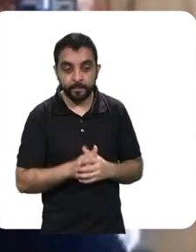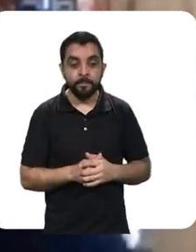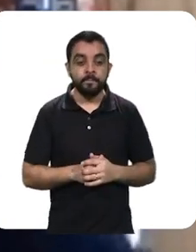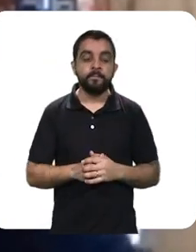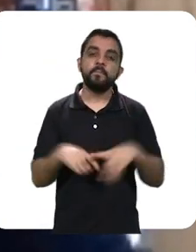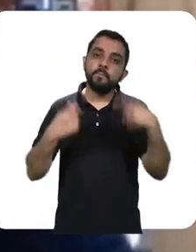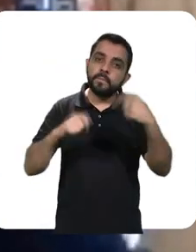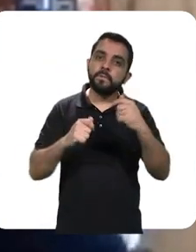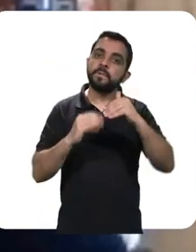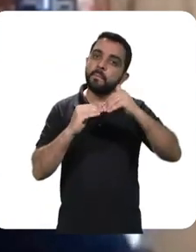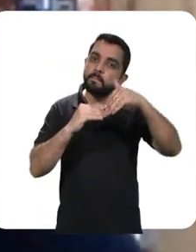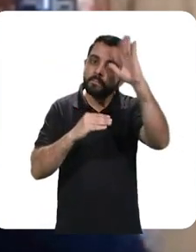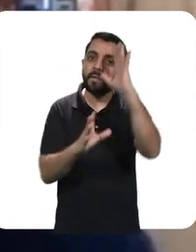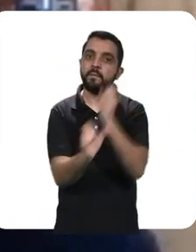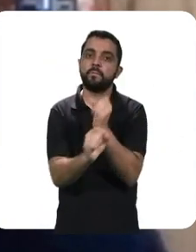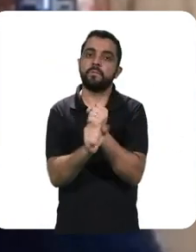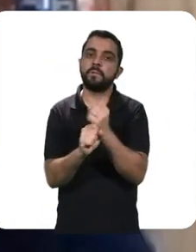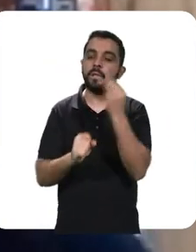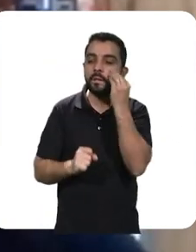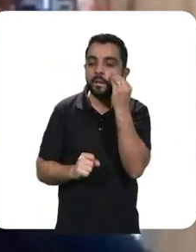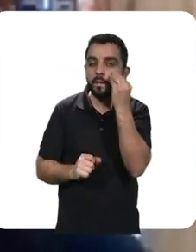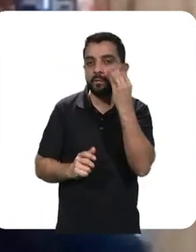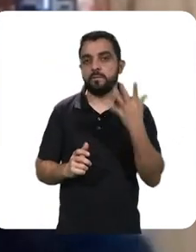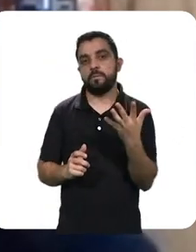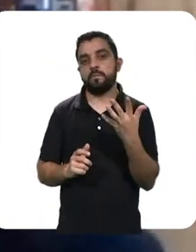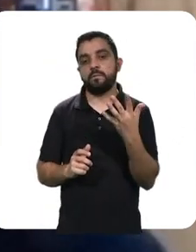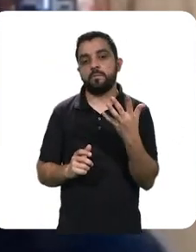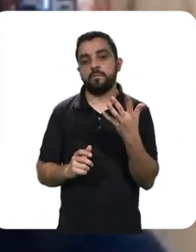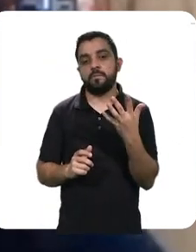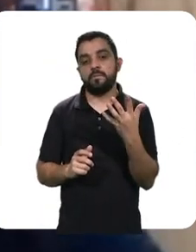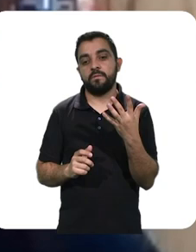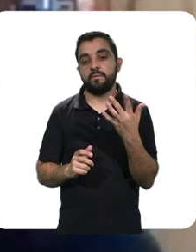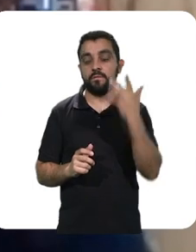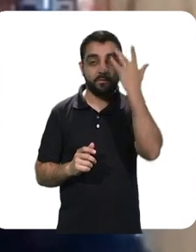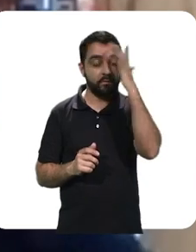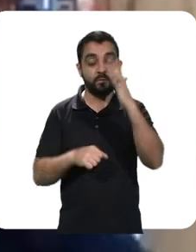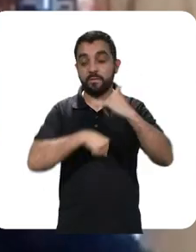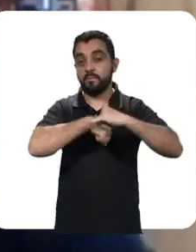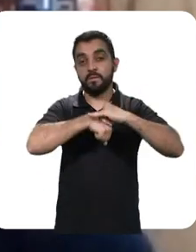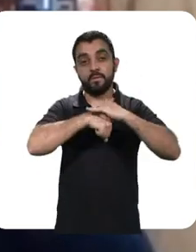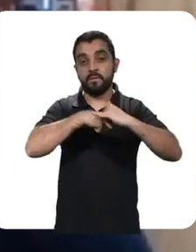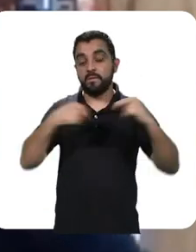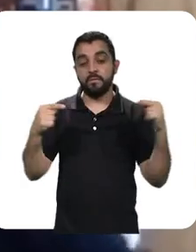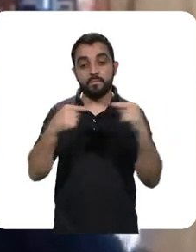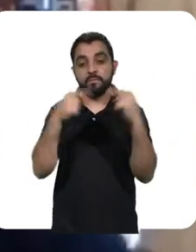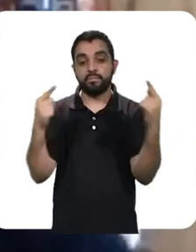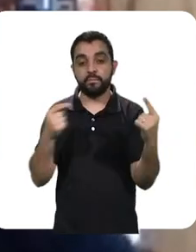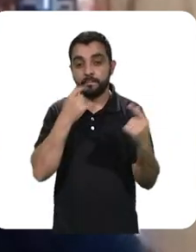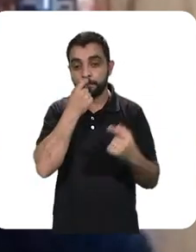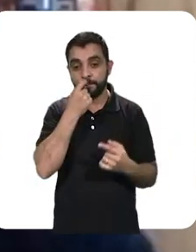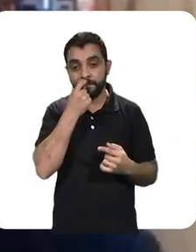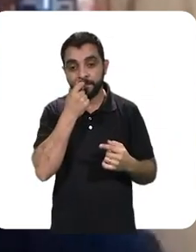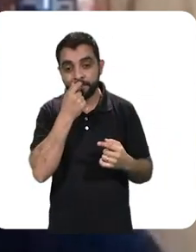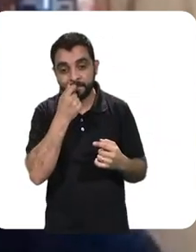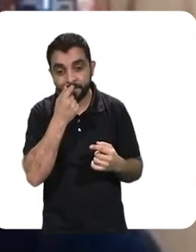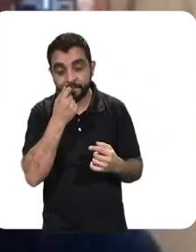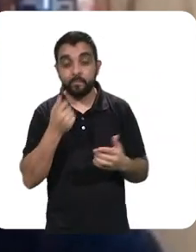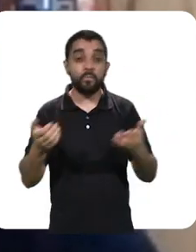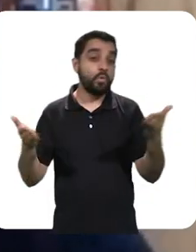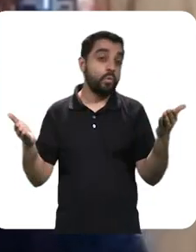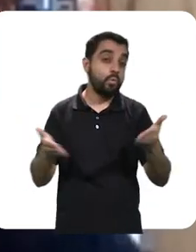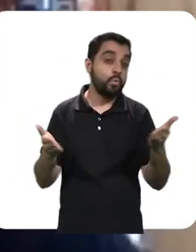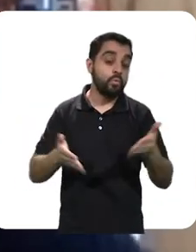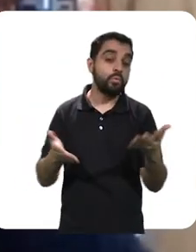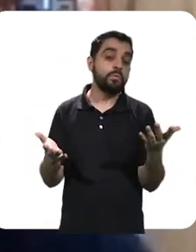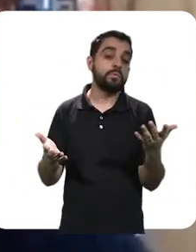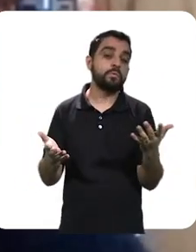uma amostragem muito maior, a gente não vai conseguir chegar a uma boa estratégia. Hoje a gente tateia um pouco, tá? A gente está tateando o